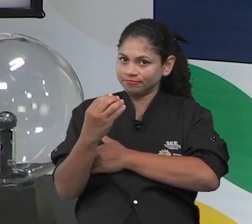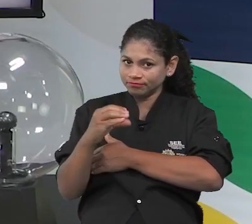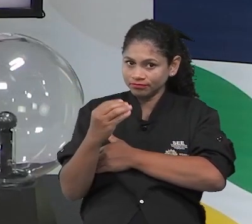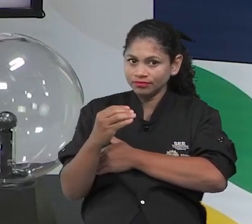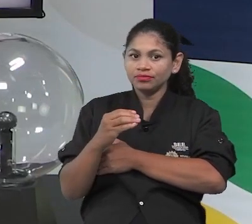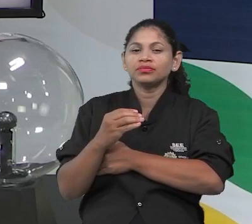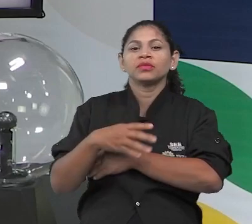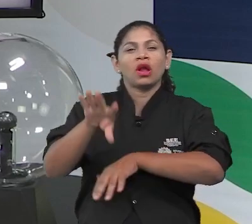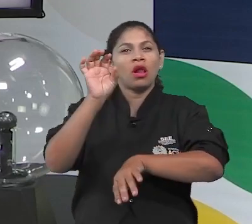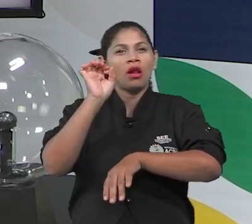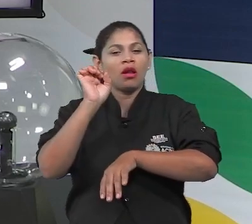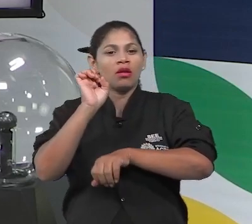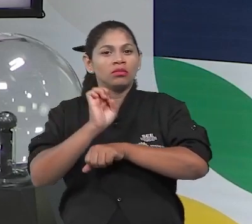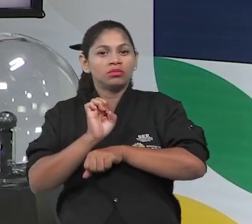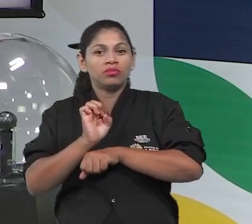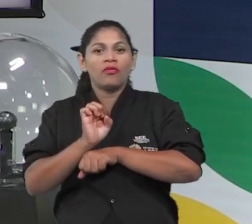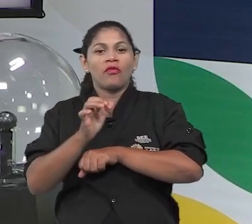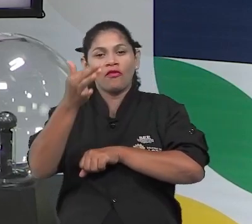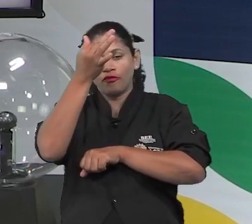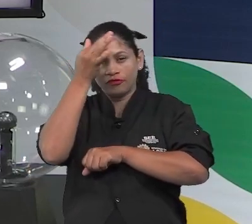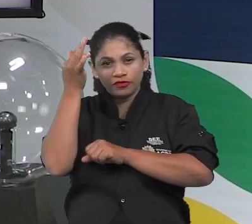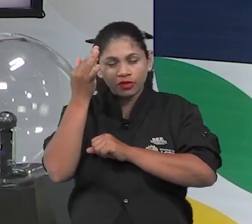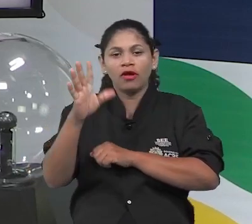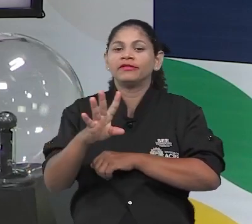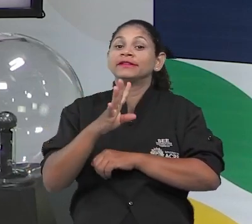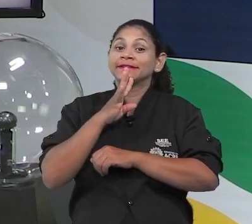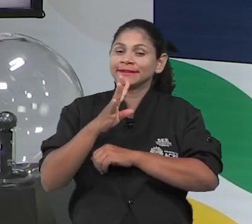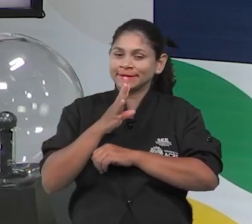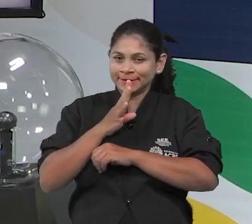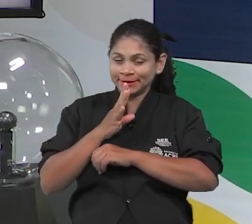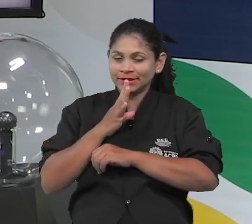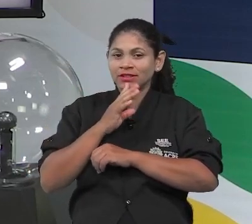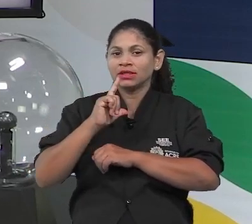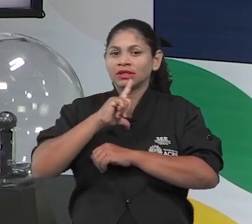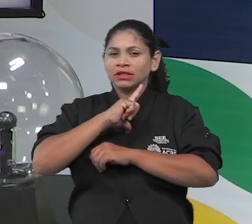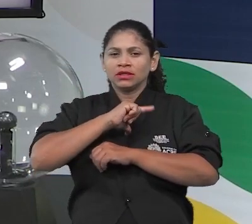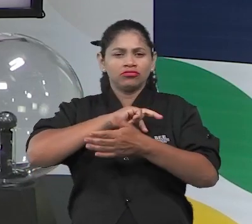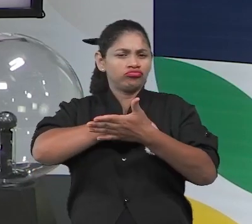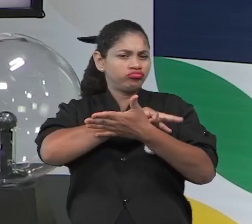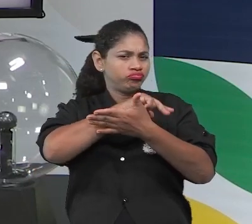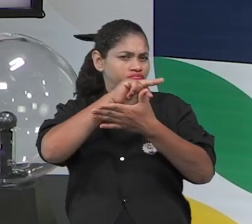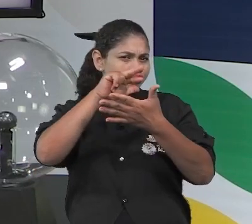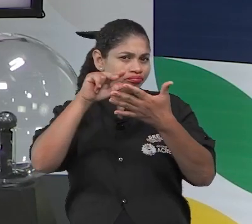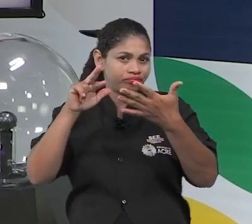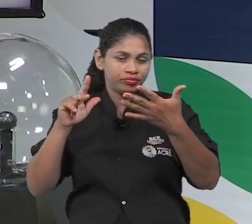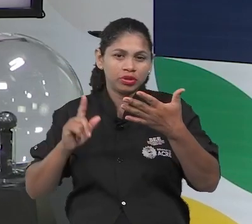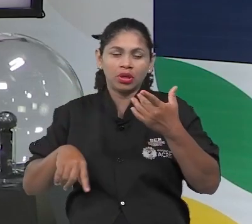estadista, político, filósofo muito conhecido. Ele teve vários tipos de